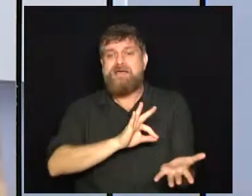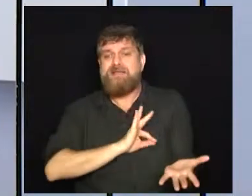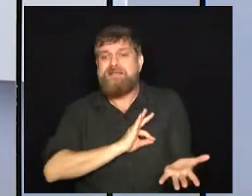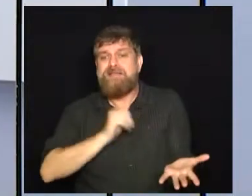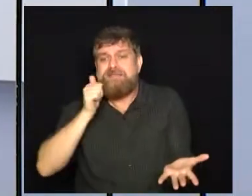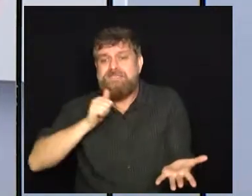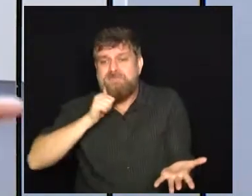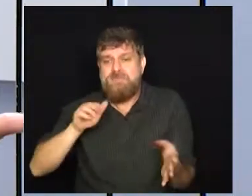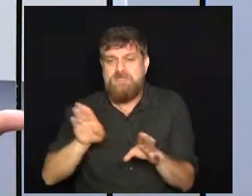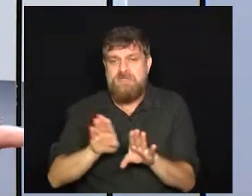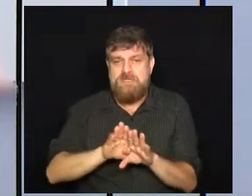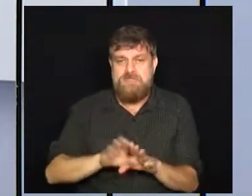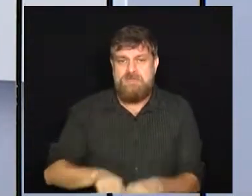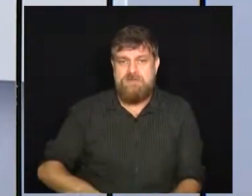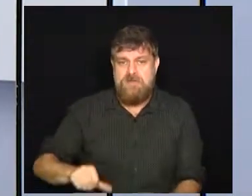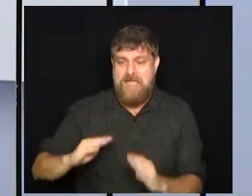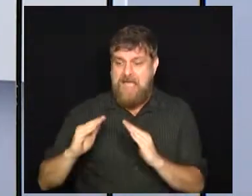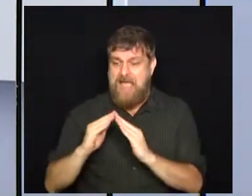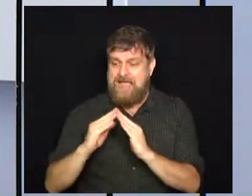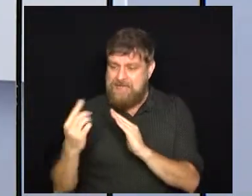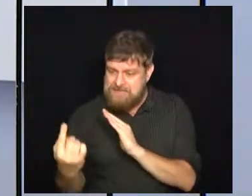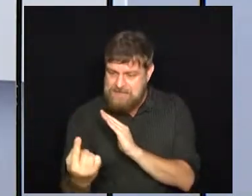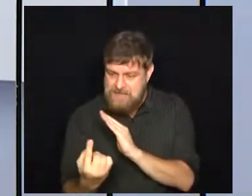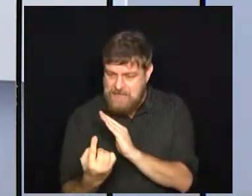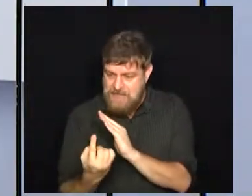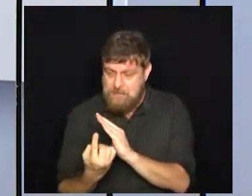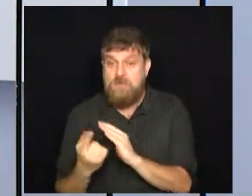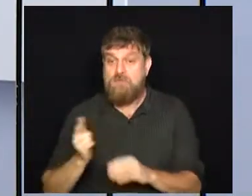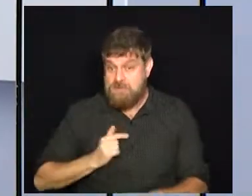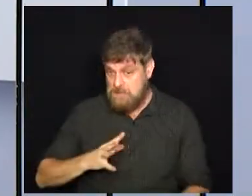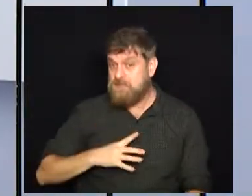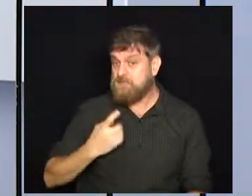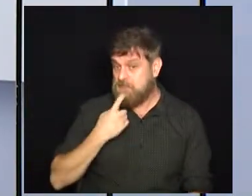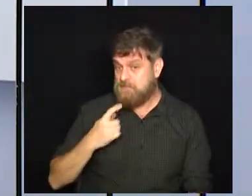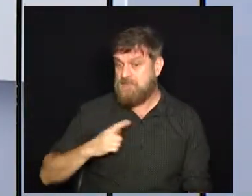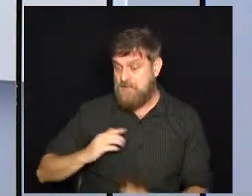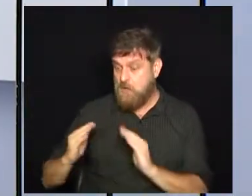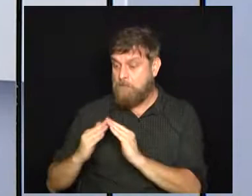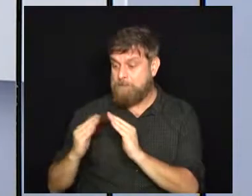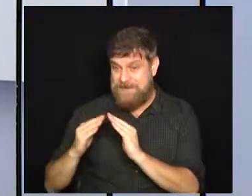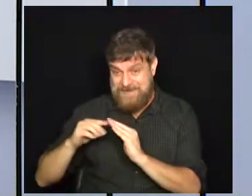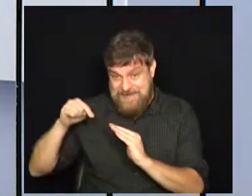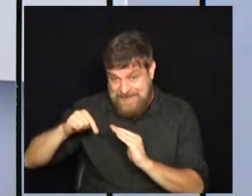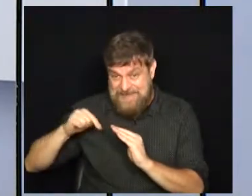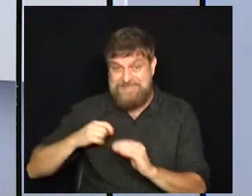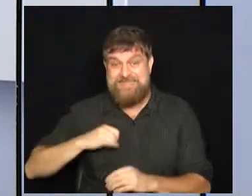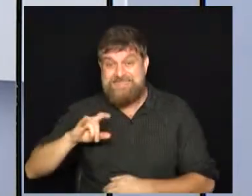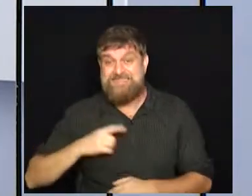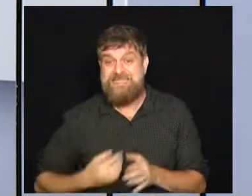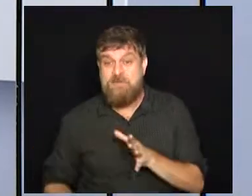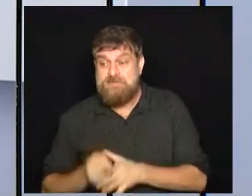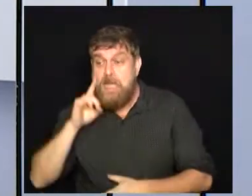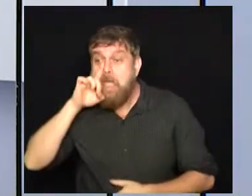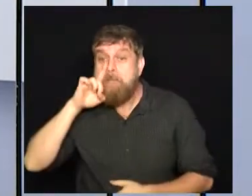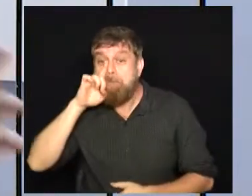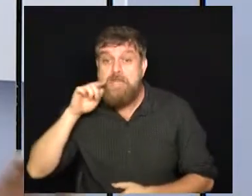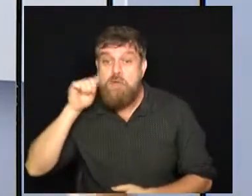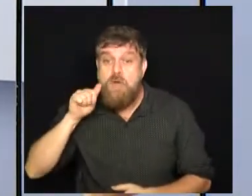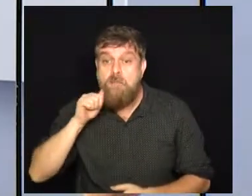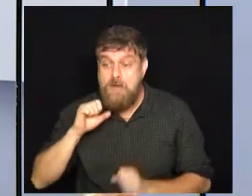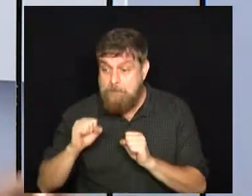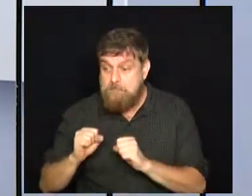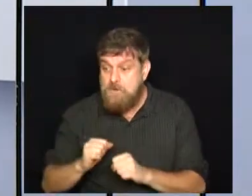do SEAMO, da Casa Abrigo, porque em Campinas existe uma Casa Abrigo que numa situação de risco de vida a mulher pode